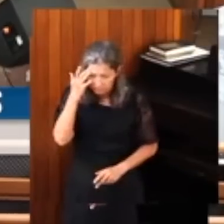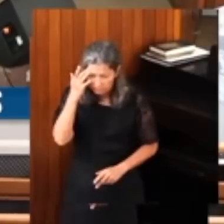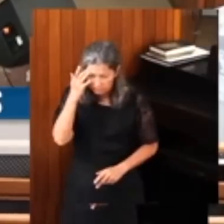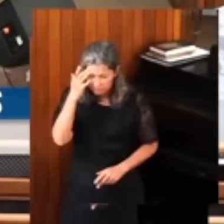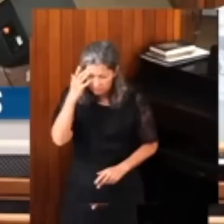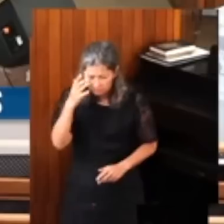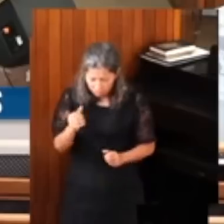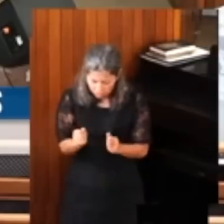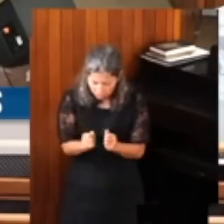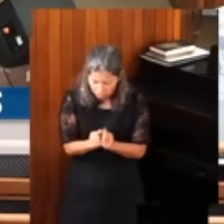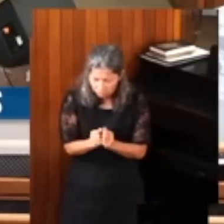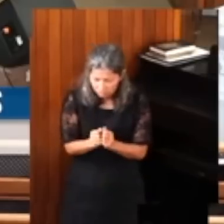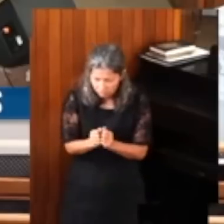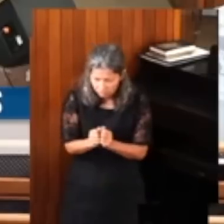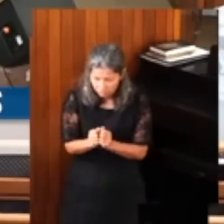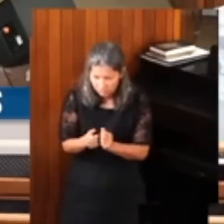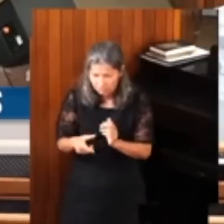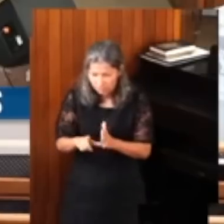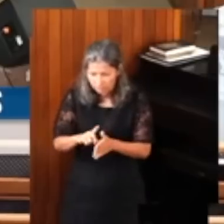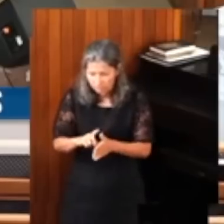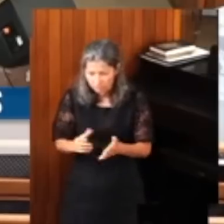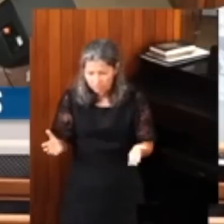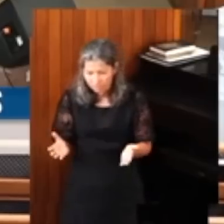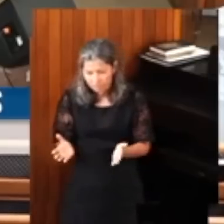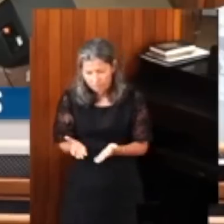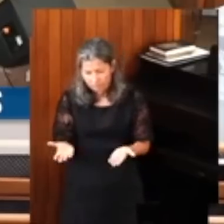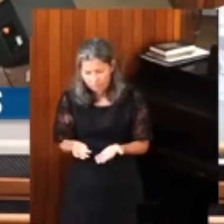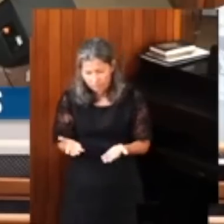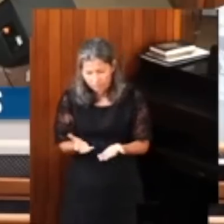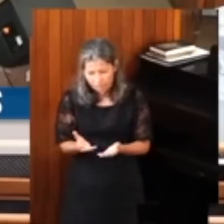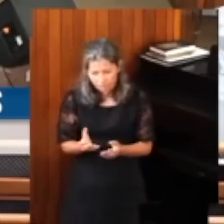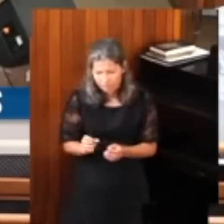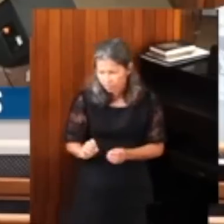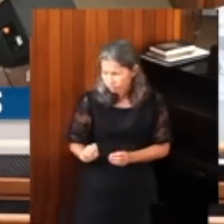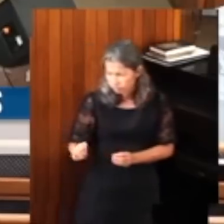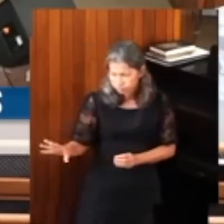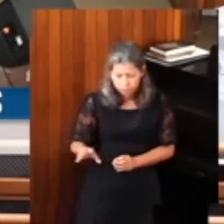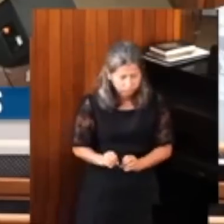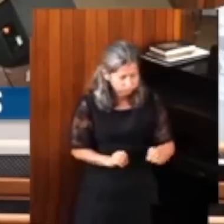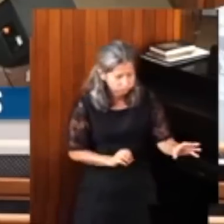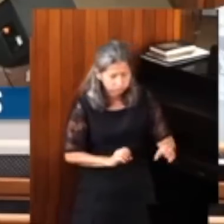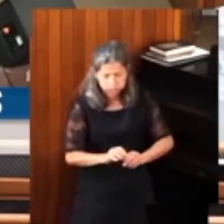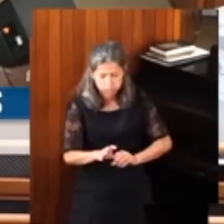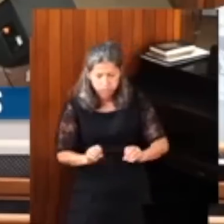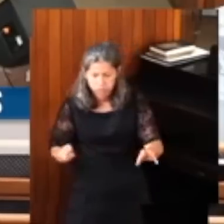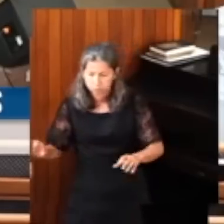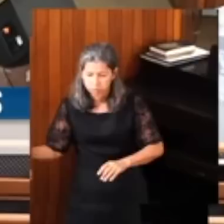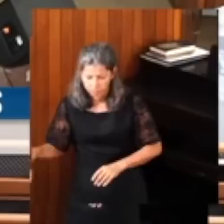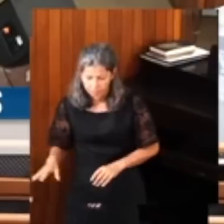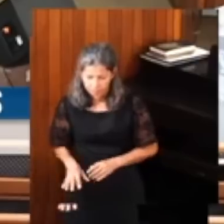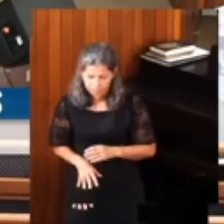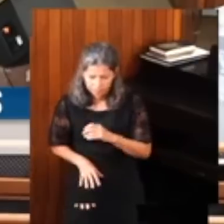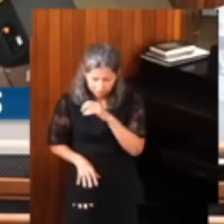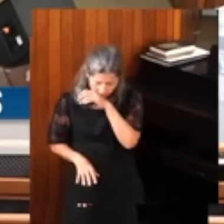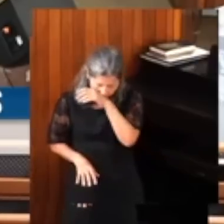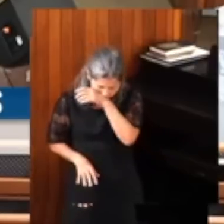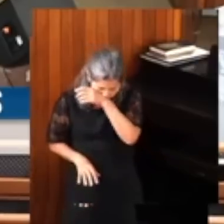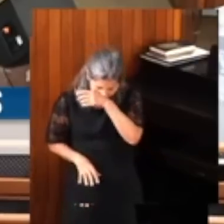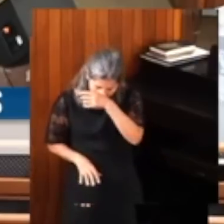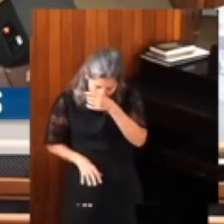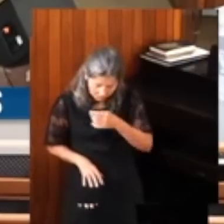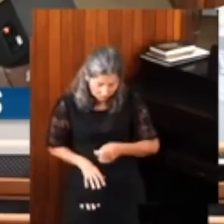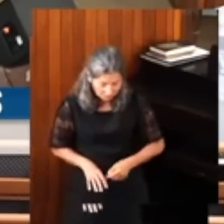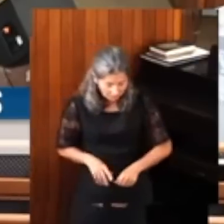santuário terrestre. O sacerdote estava passando do lugar santo para o lugar santíssimo do santuário celestial. Não tenho tempo de explorar esse assunto,